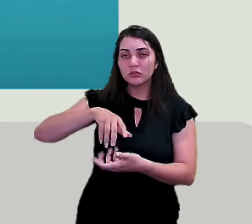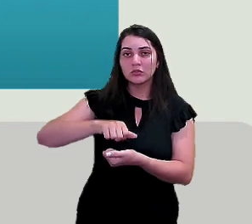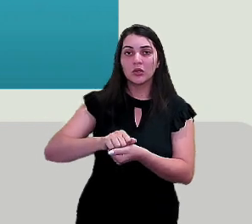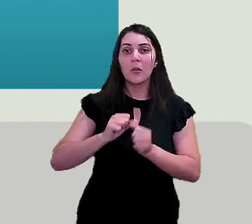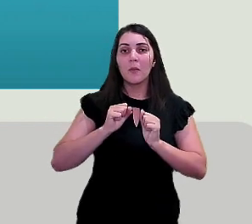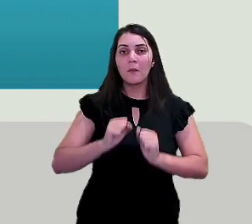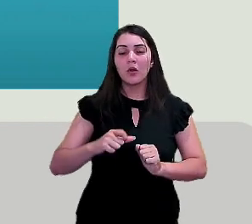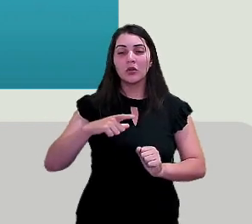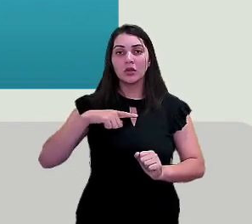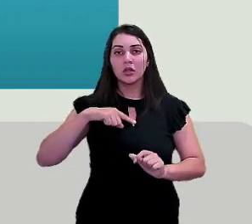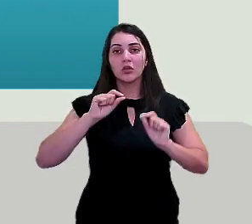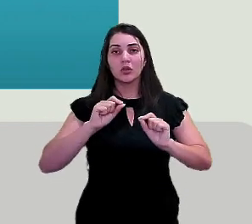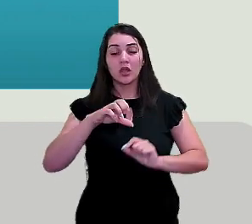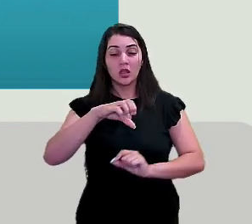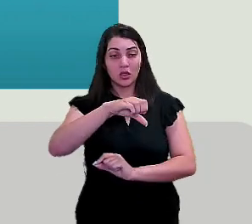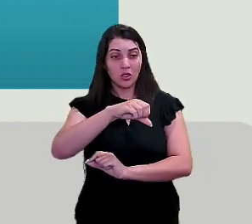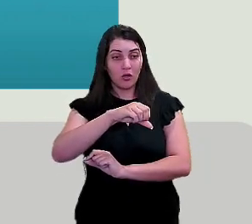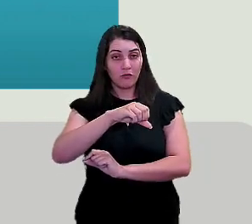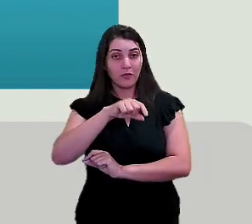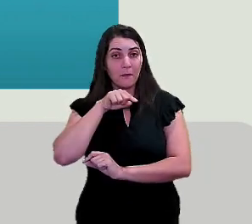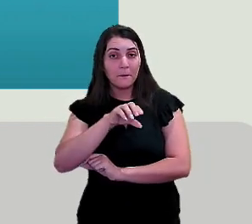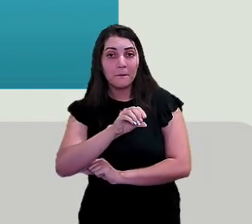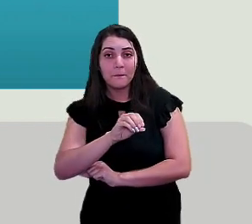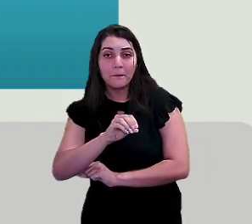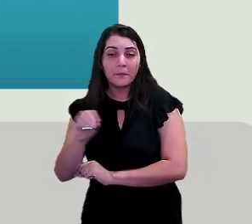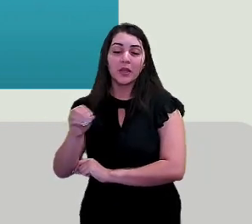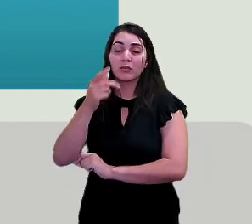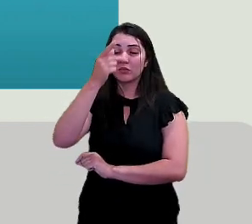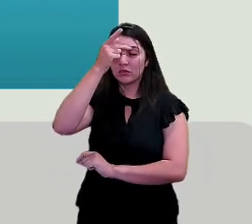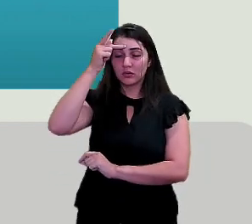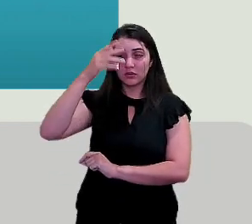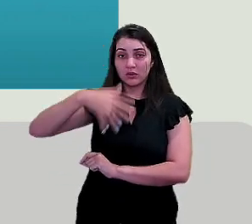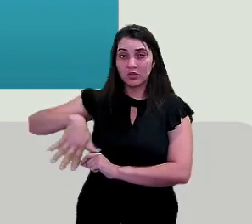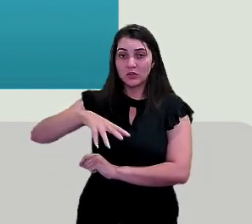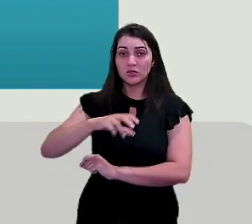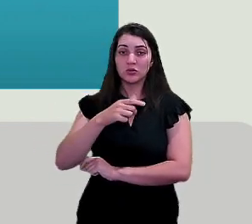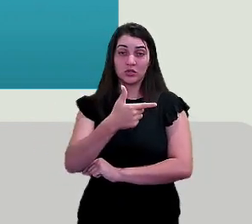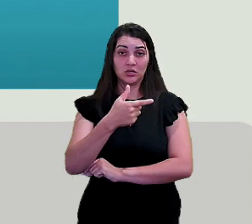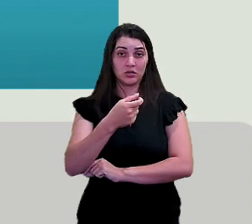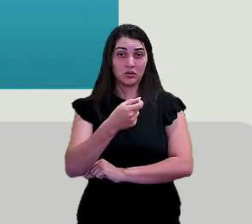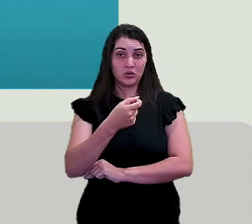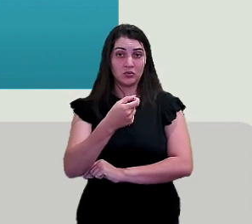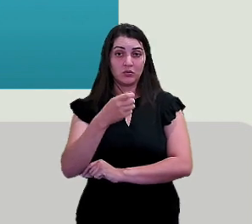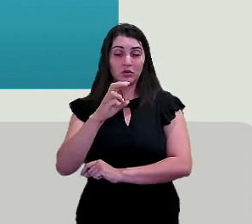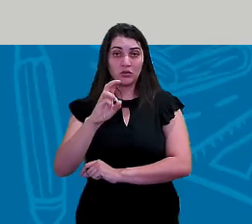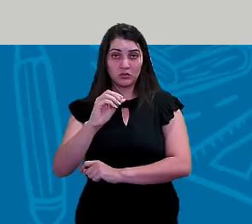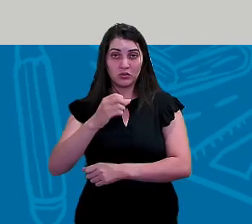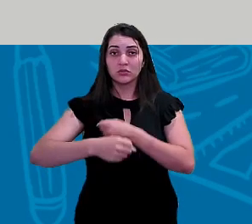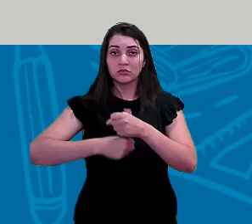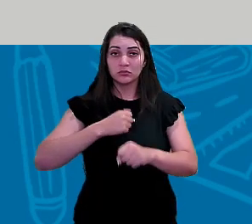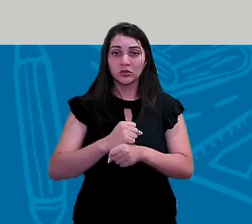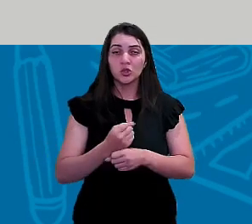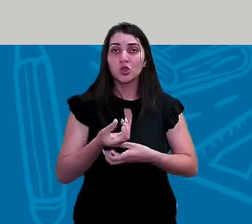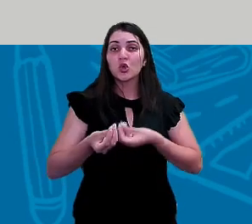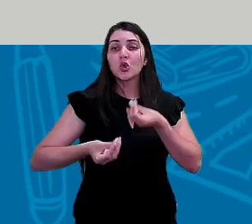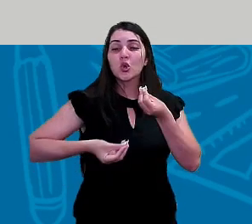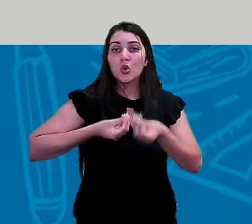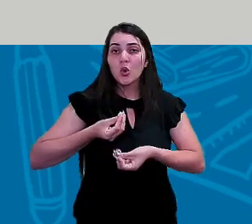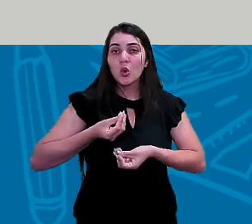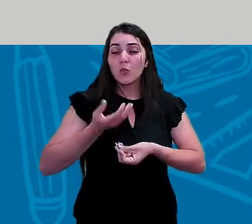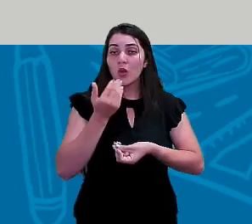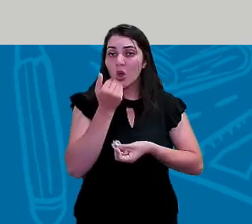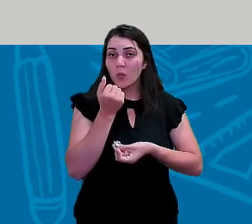pode chegar a 9 bilhões de pessoas em 2050. Minha gente, como é que a gente vai alimentar esse povo todo